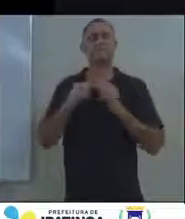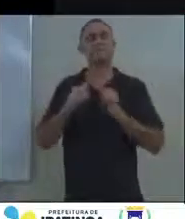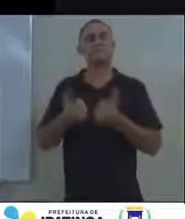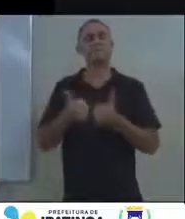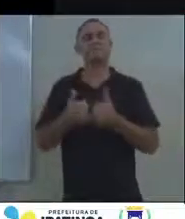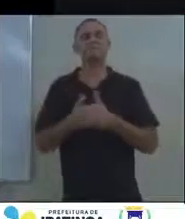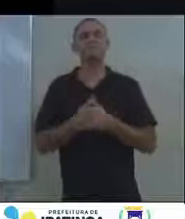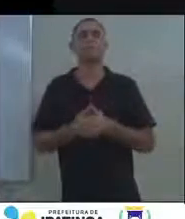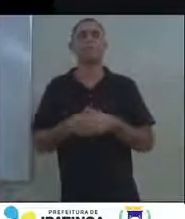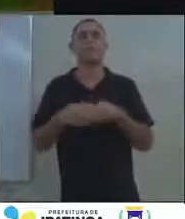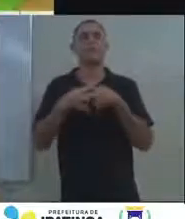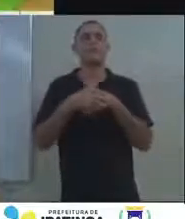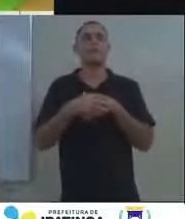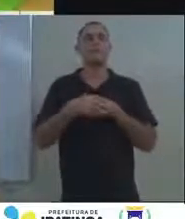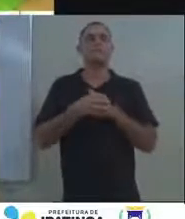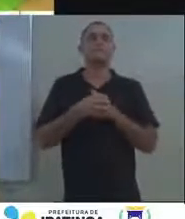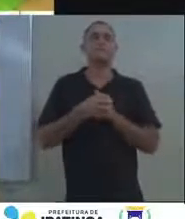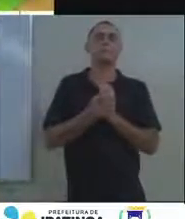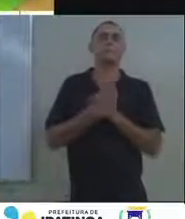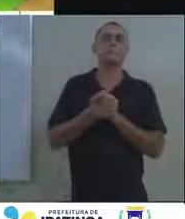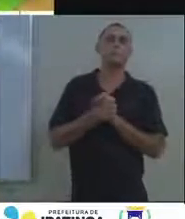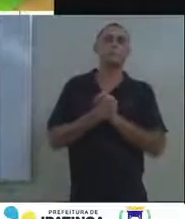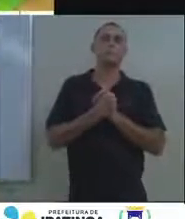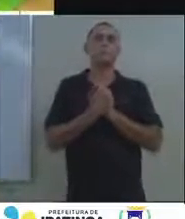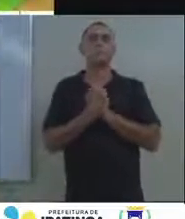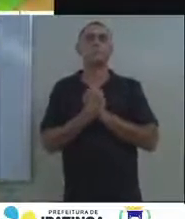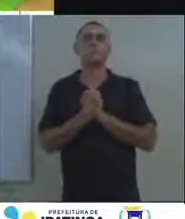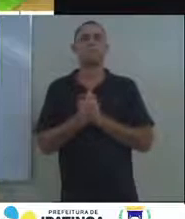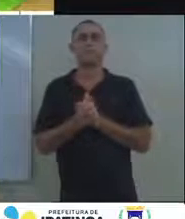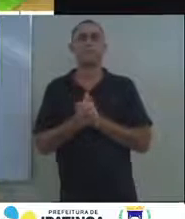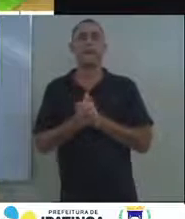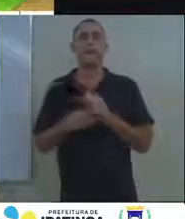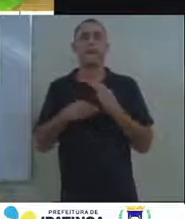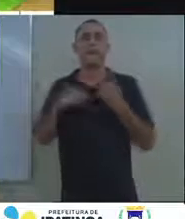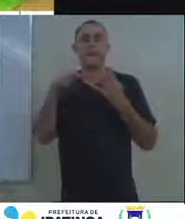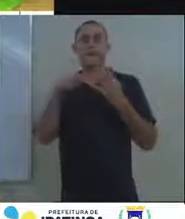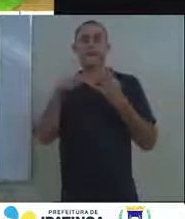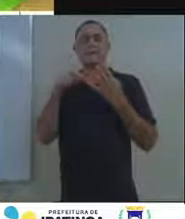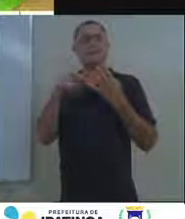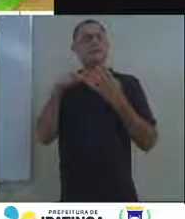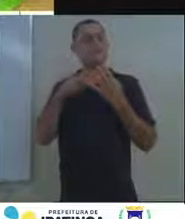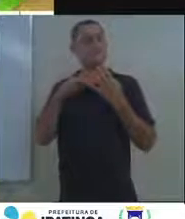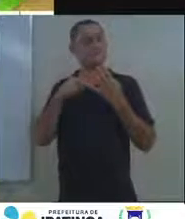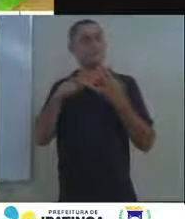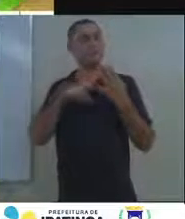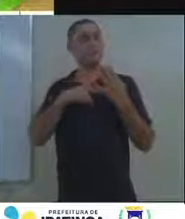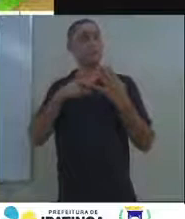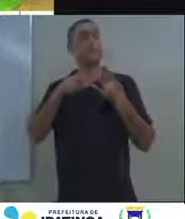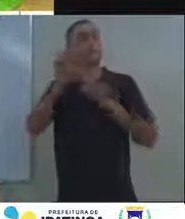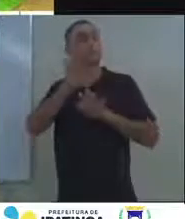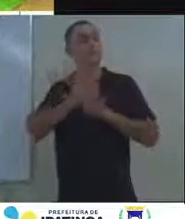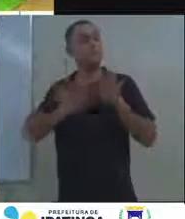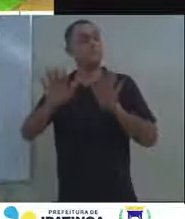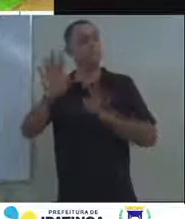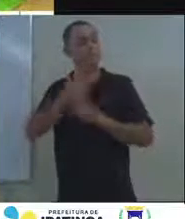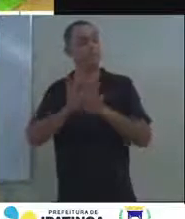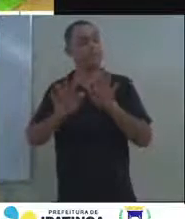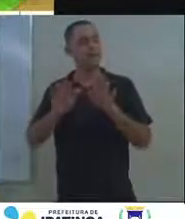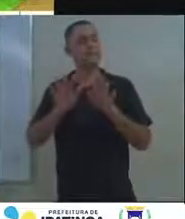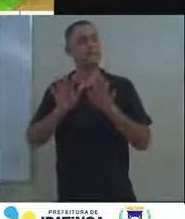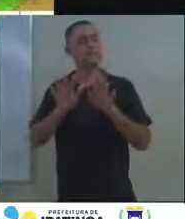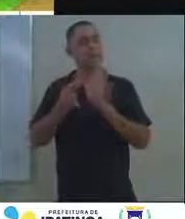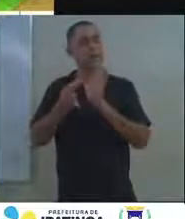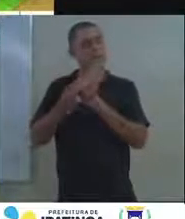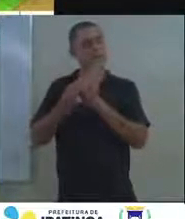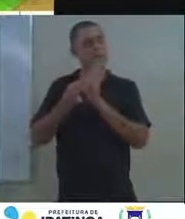do professor em sala de aula. Além disso, a gente tem outros cuidados que a gente sugere. Eu